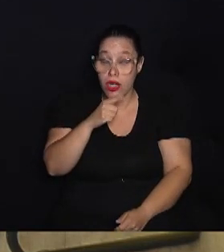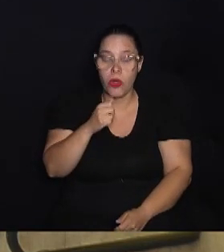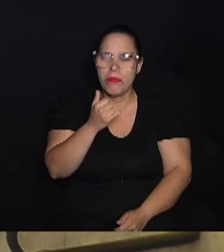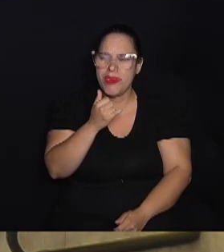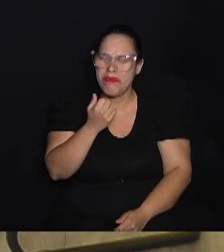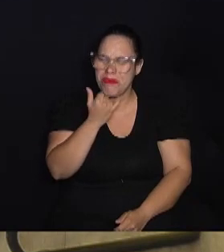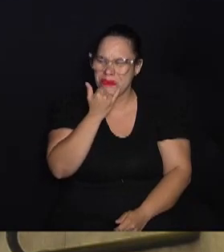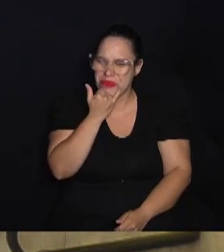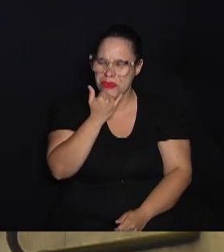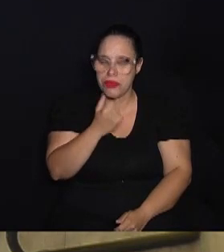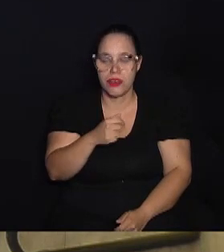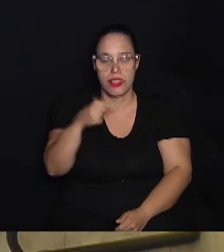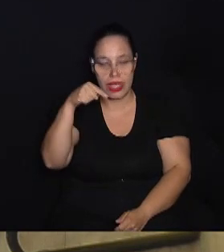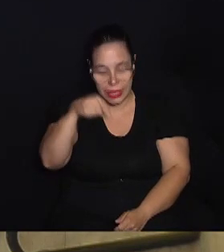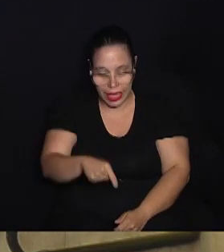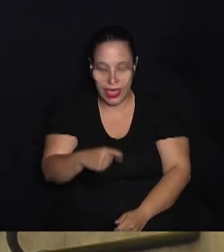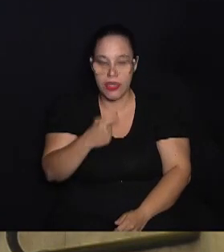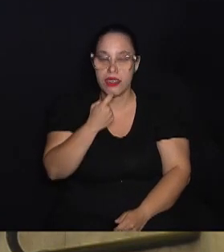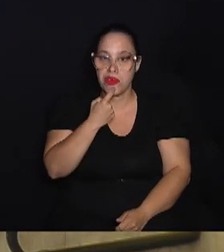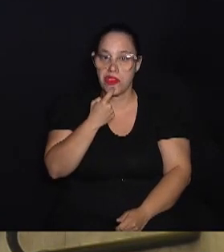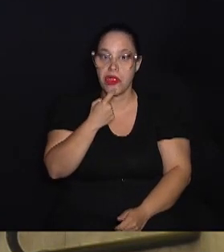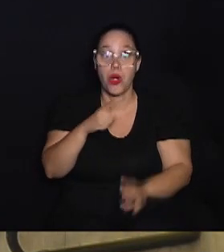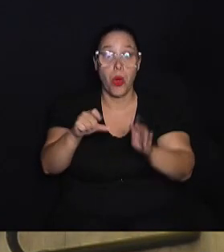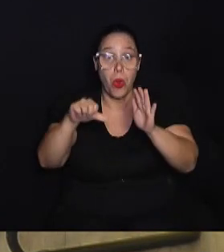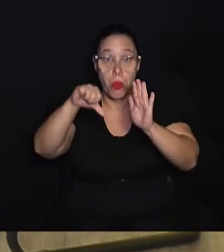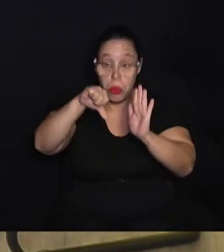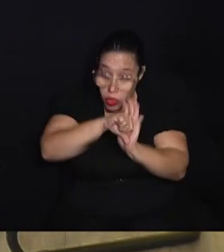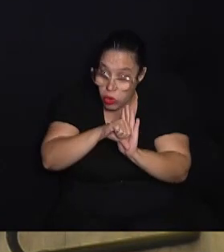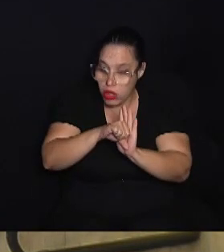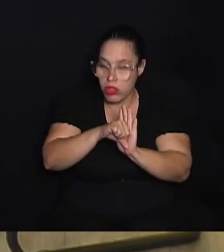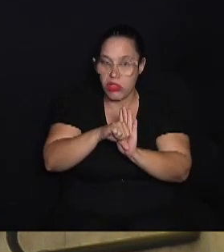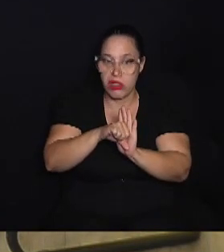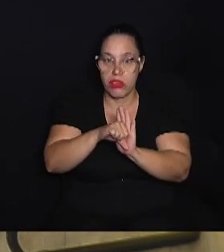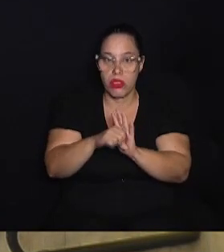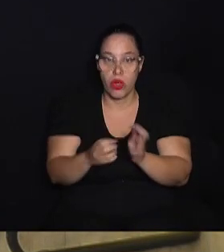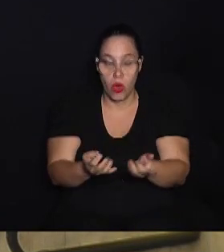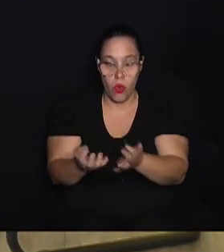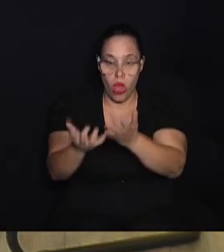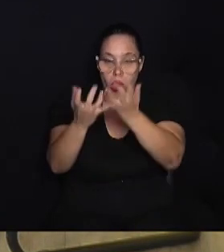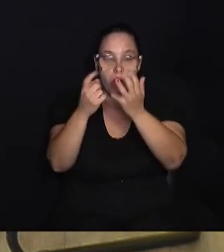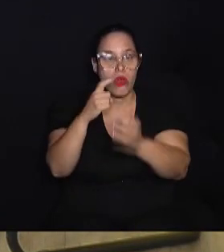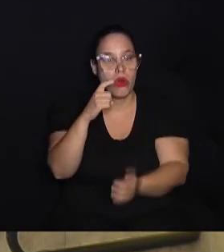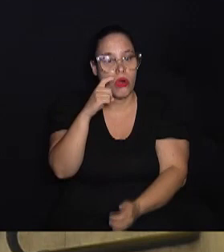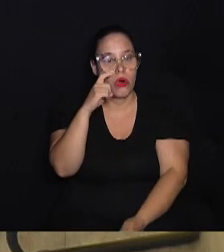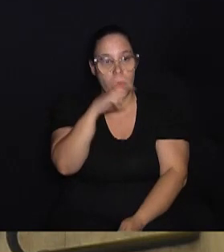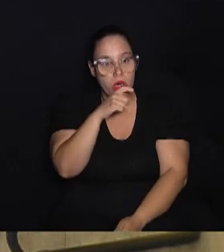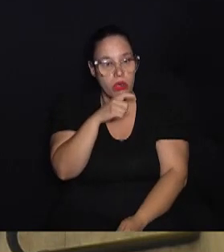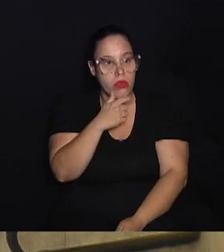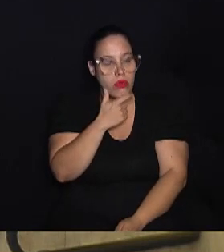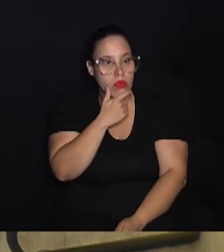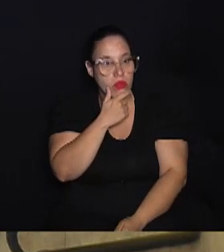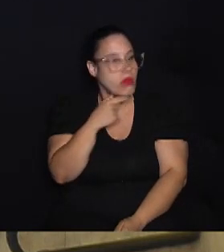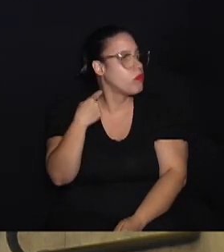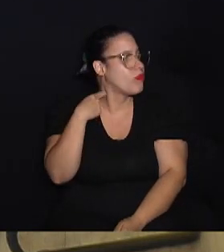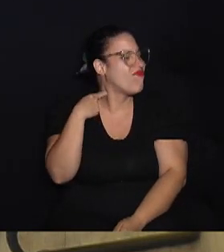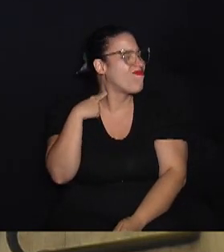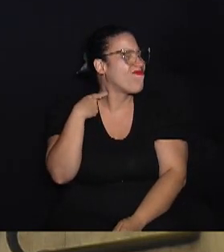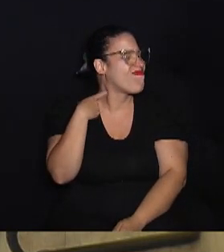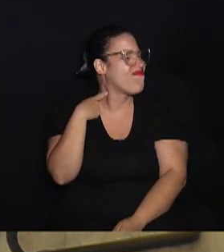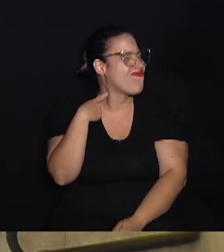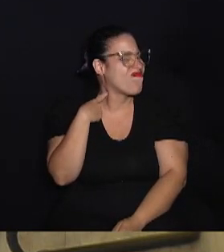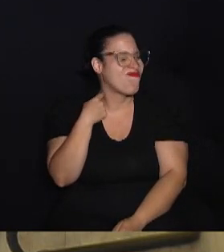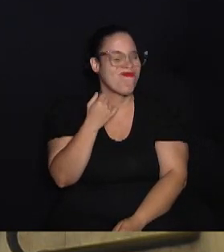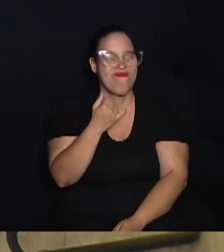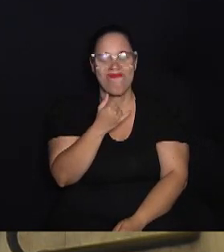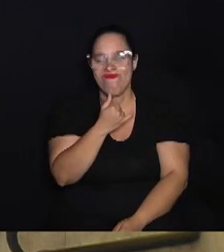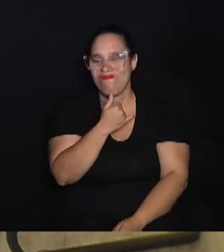municipais, inclusive uma lei que é proibido colocar fogo no lixo, por exemplo, que é uma prática,